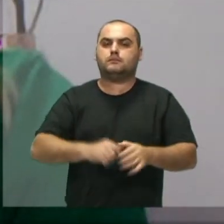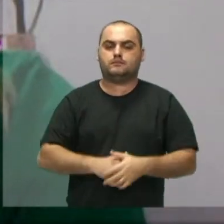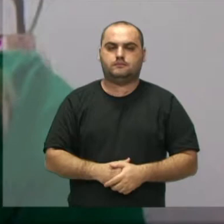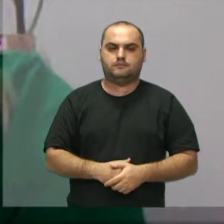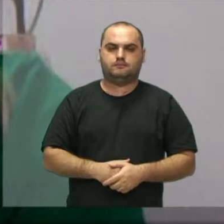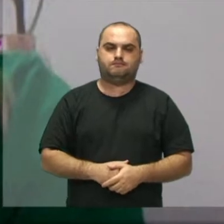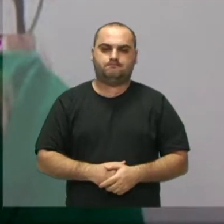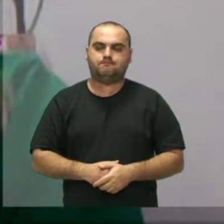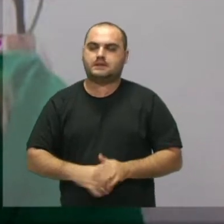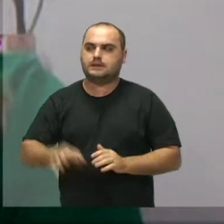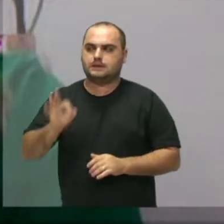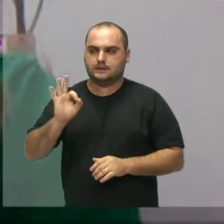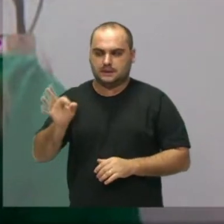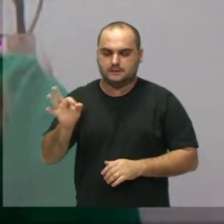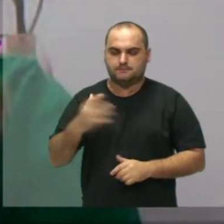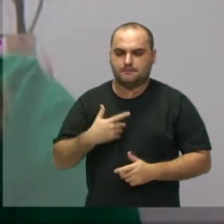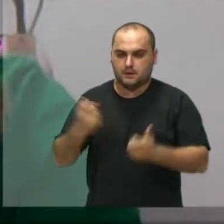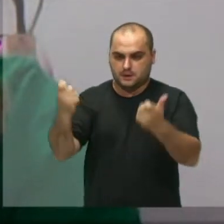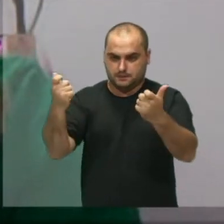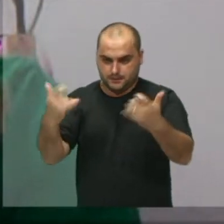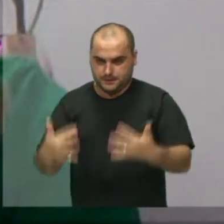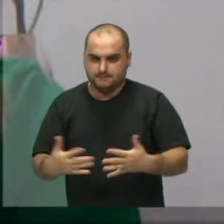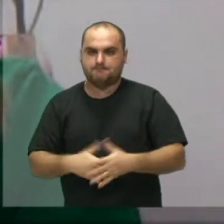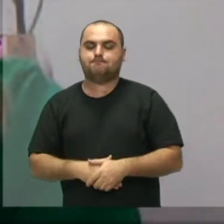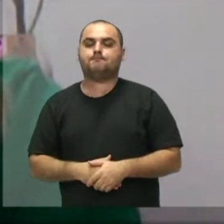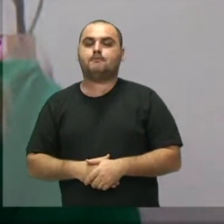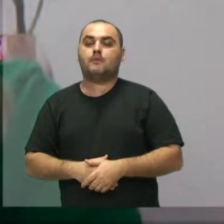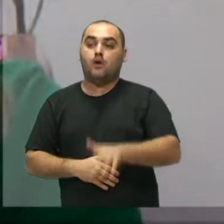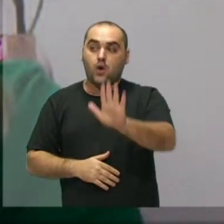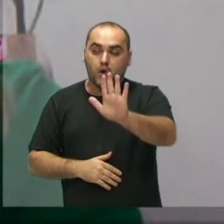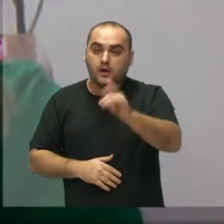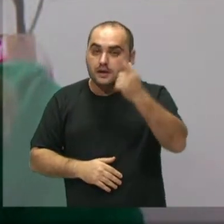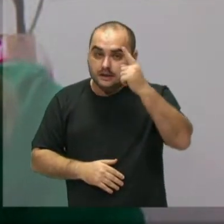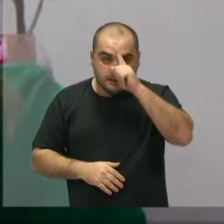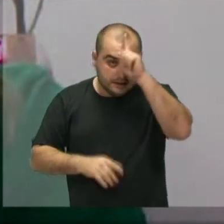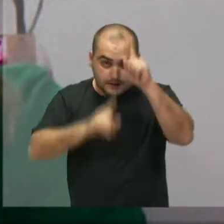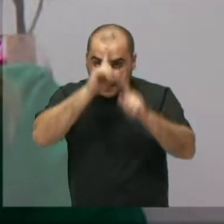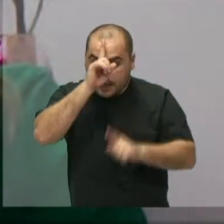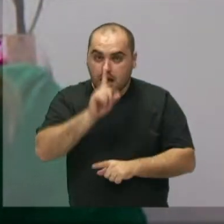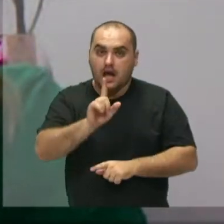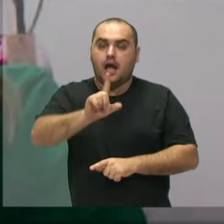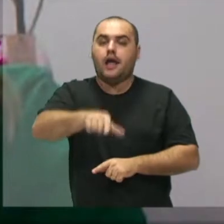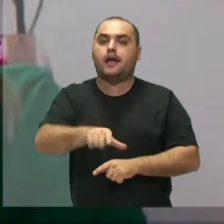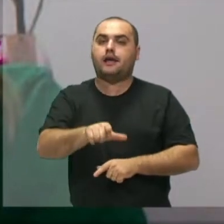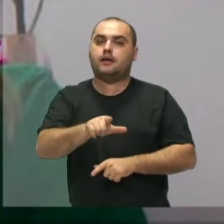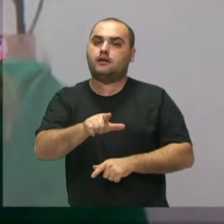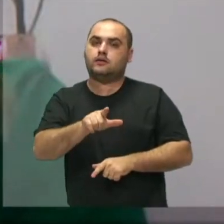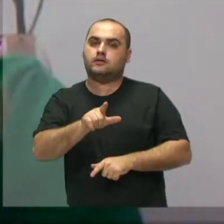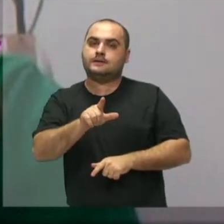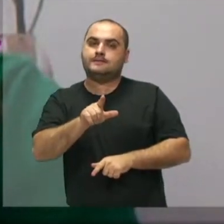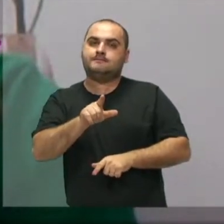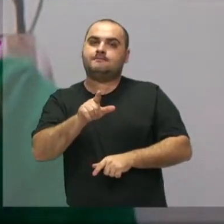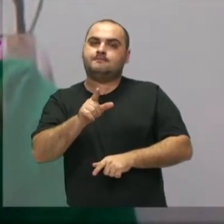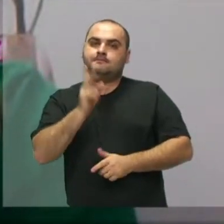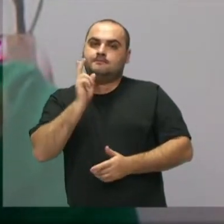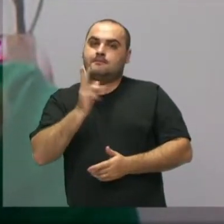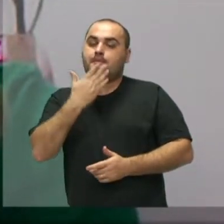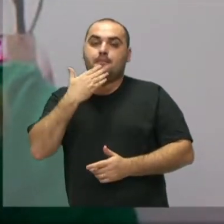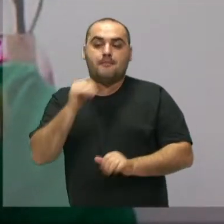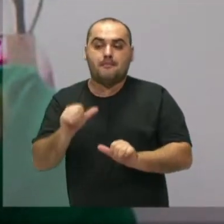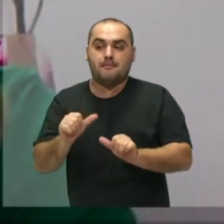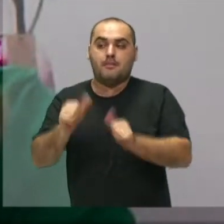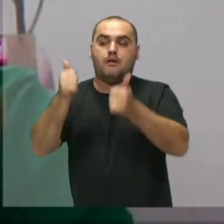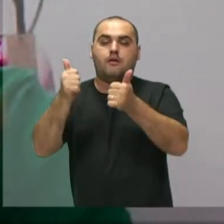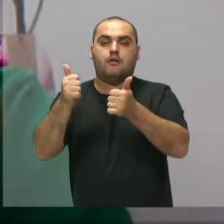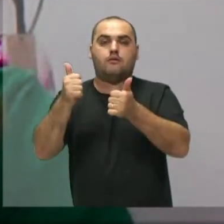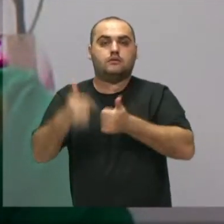Então, como eu te falei ali no início, a ideia é de dar continuidade, né, ou melhorar ainda mais